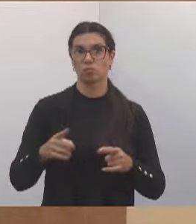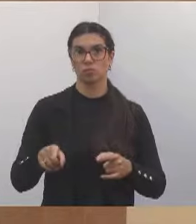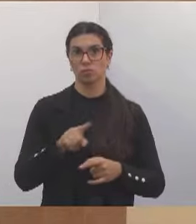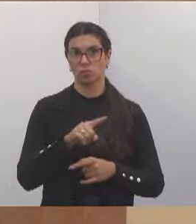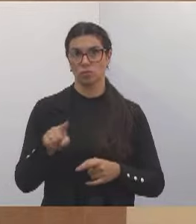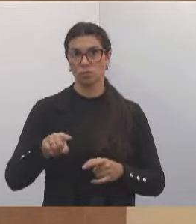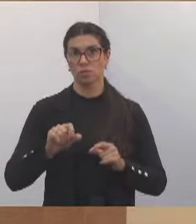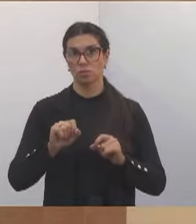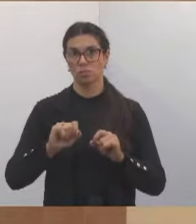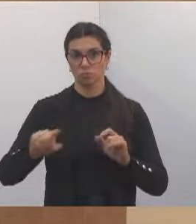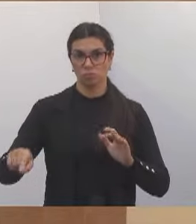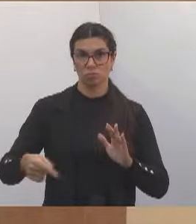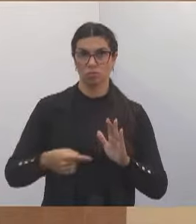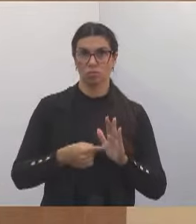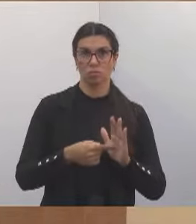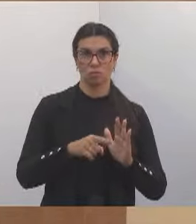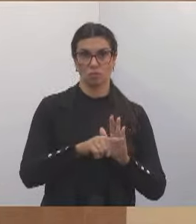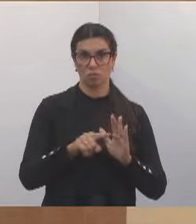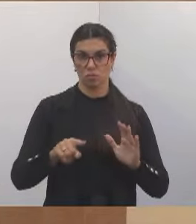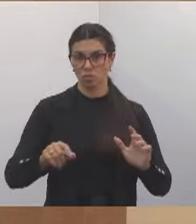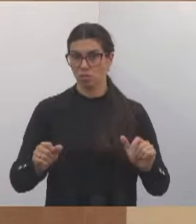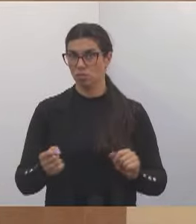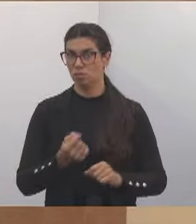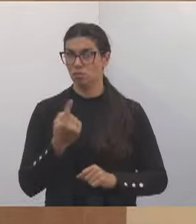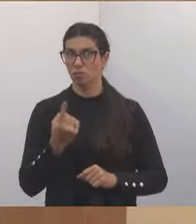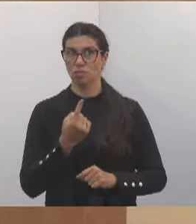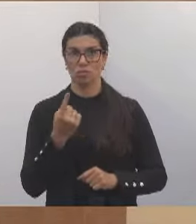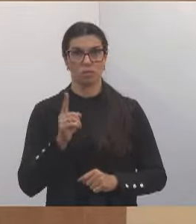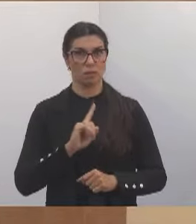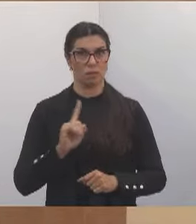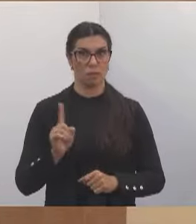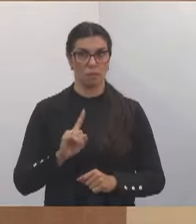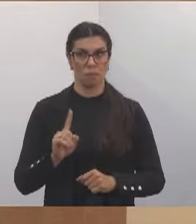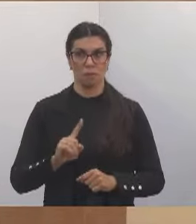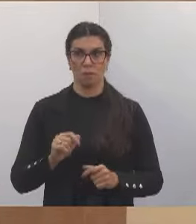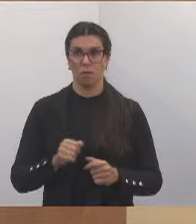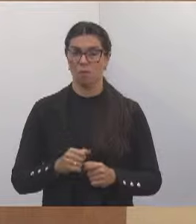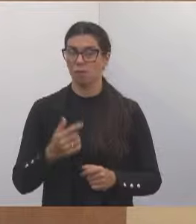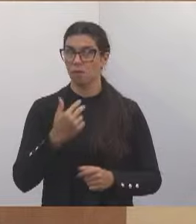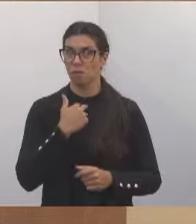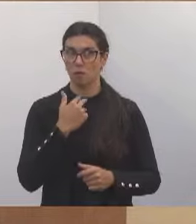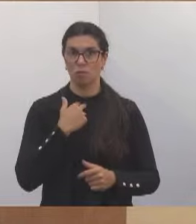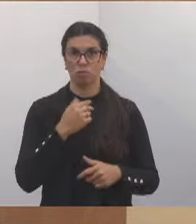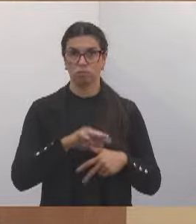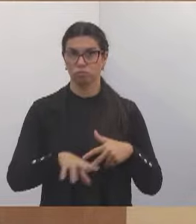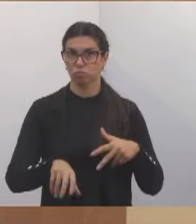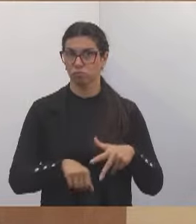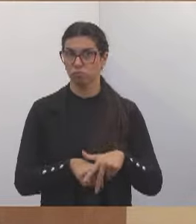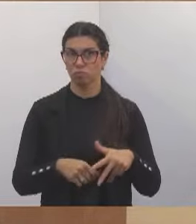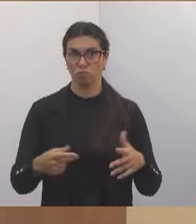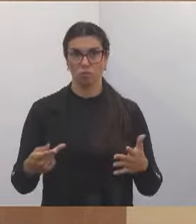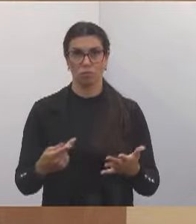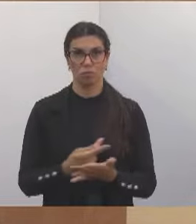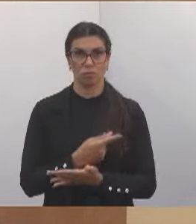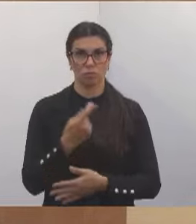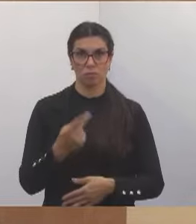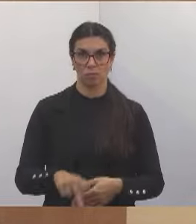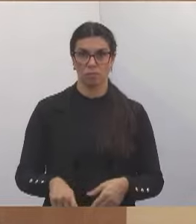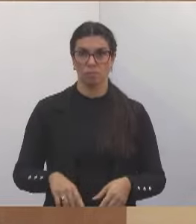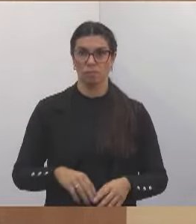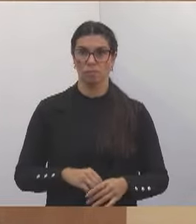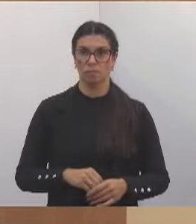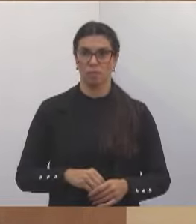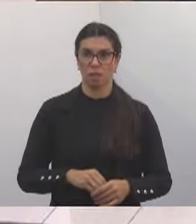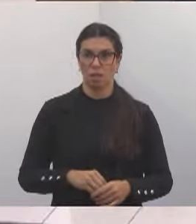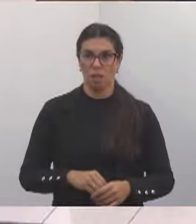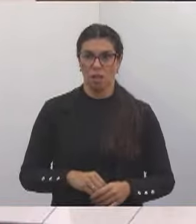não estão sozinhos. Isso é imoral, cobrar dinheiro de assessor. Imoral.